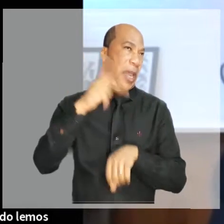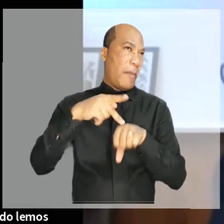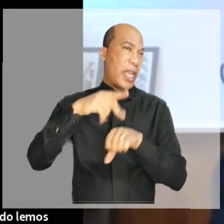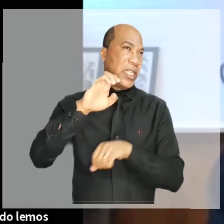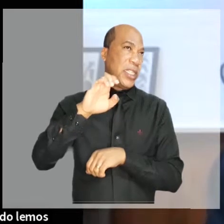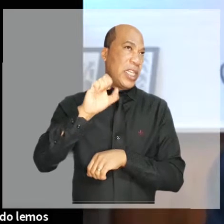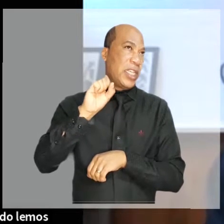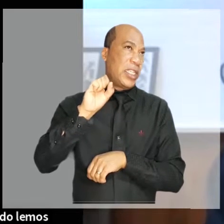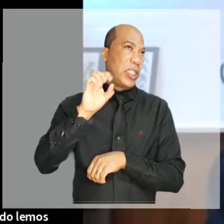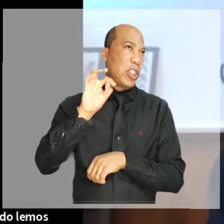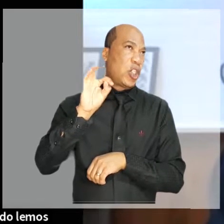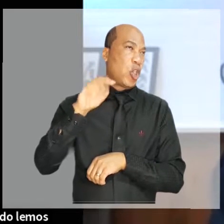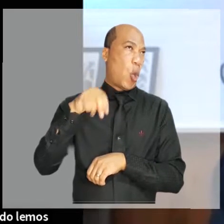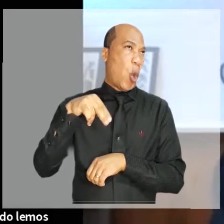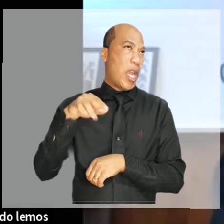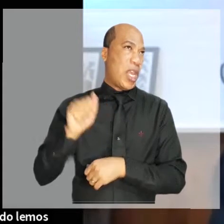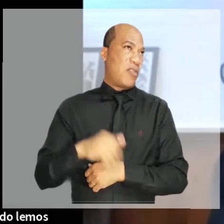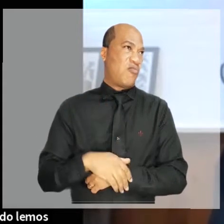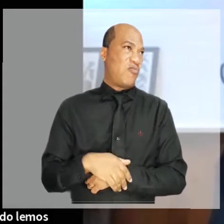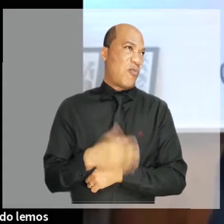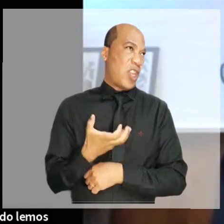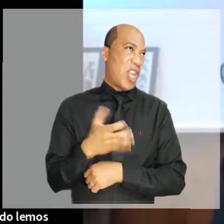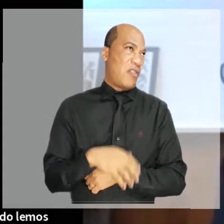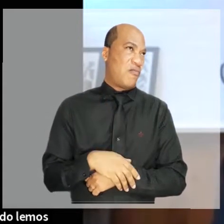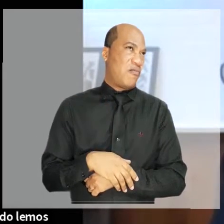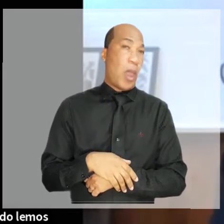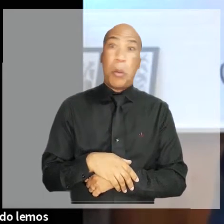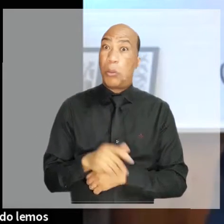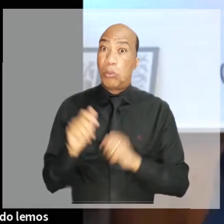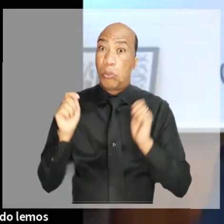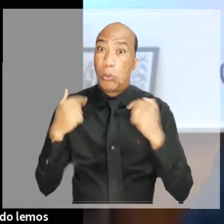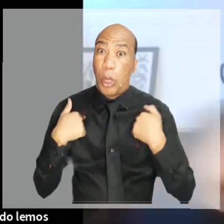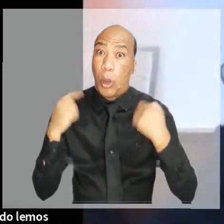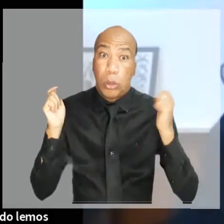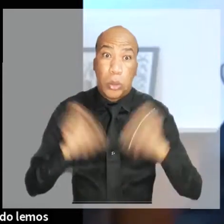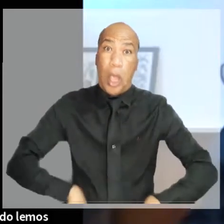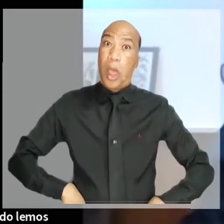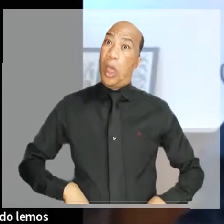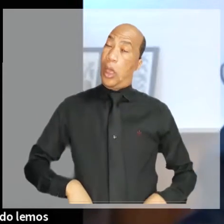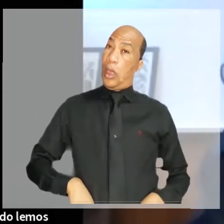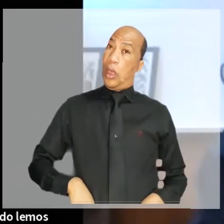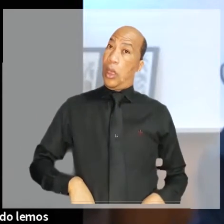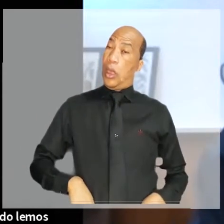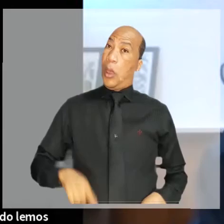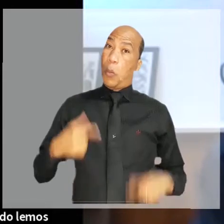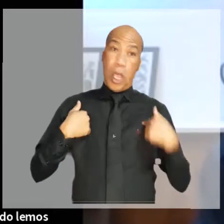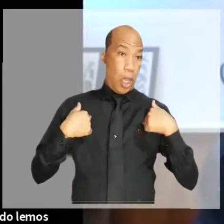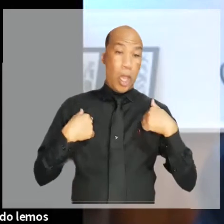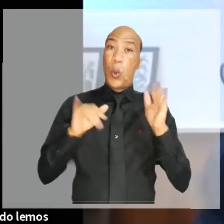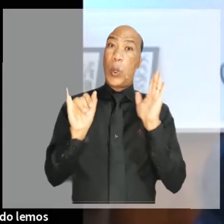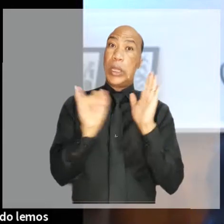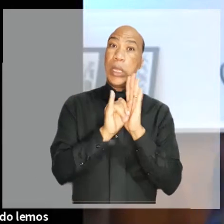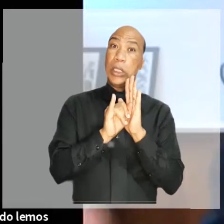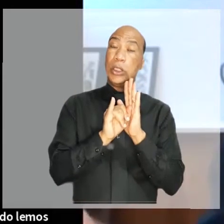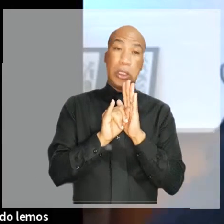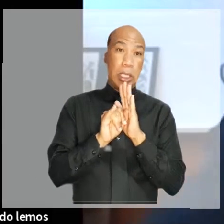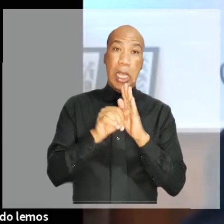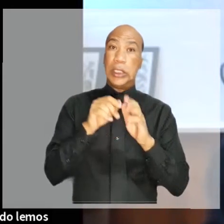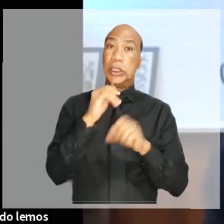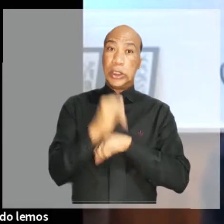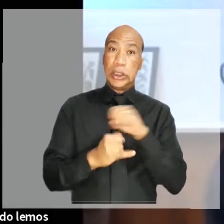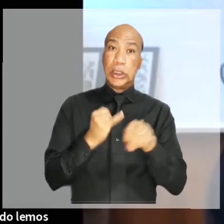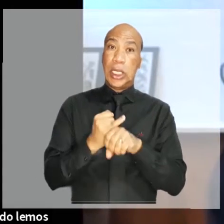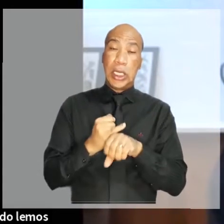contratar funcionários a partir da Estônia, eu posso fazer uma série de coisas, abrir conta em banco, tudo a